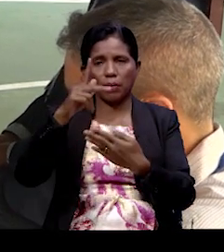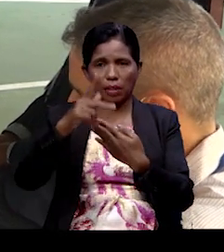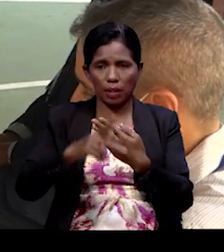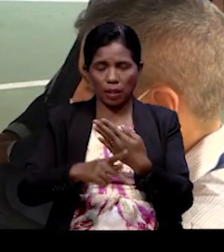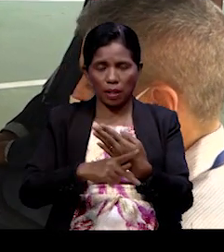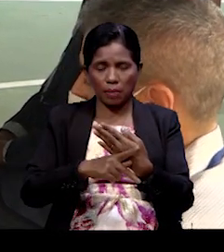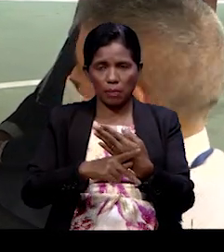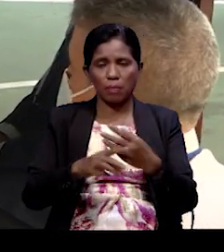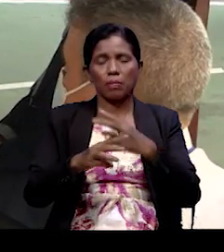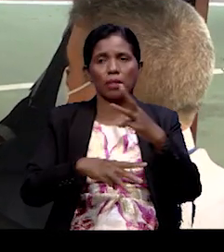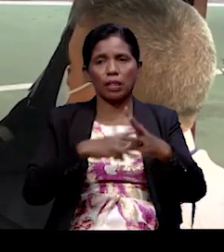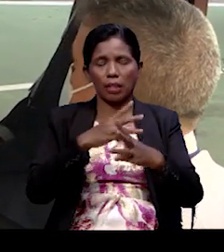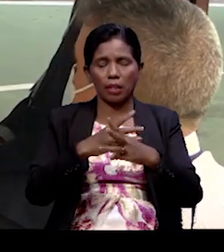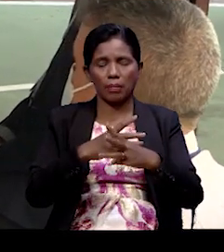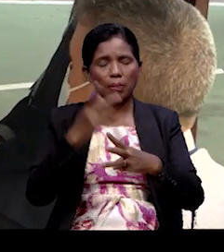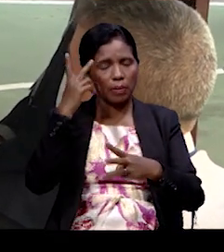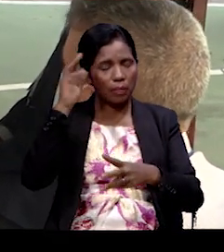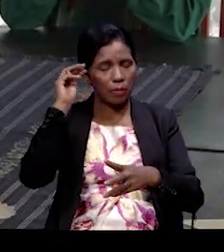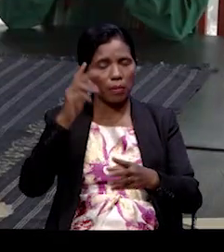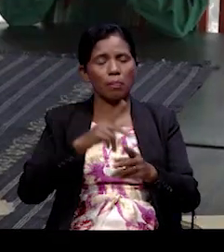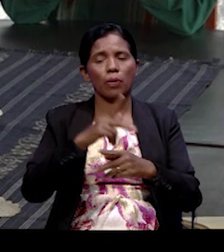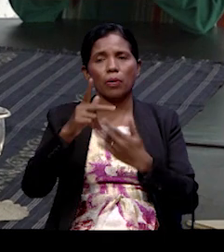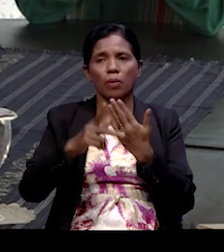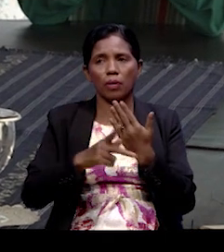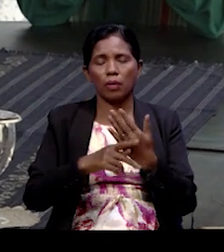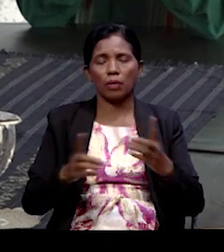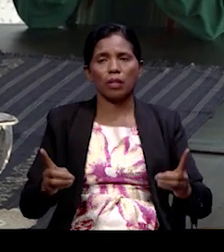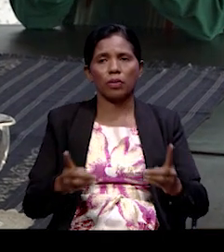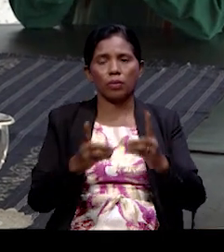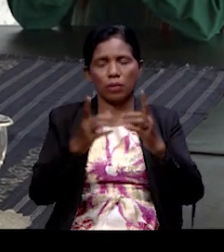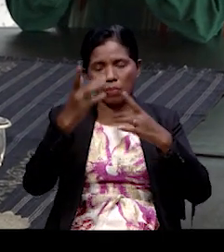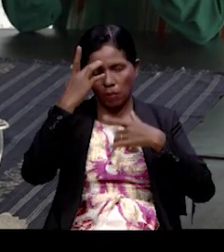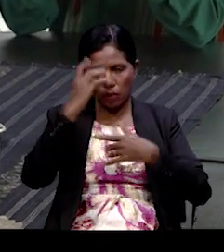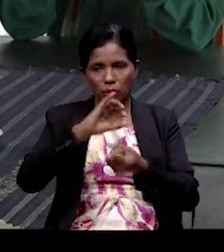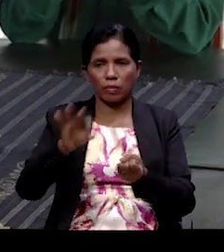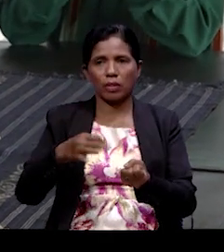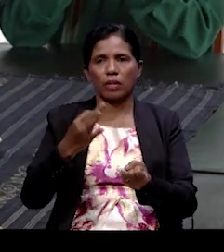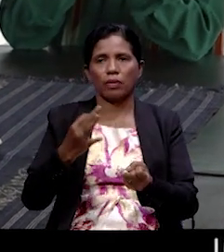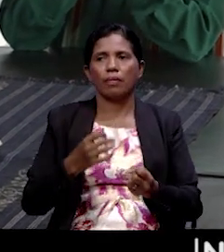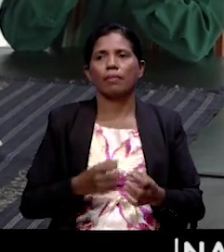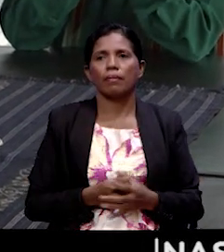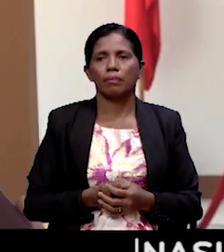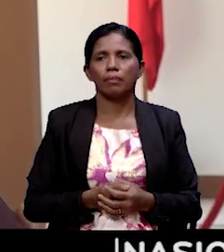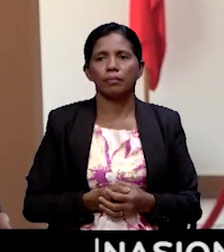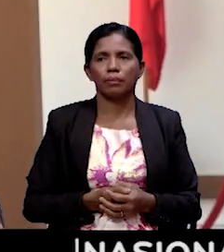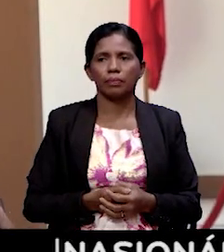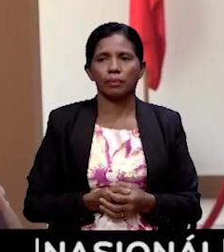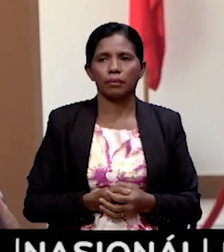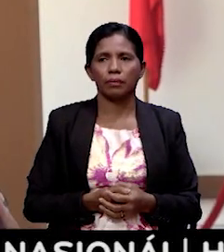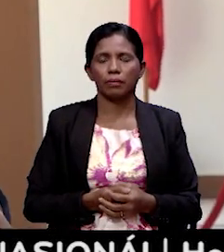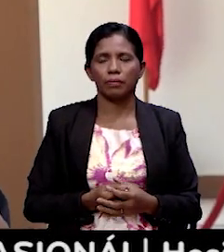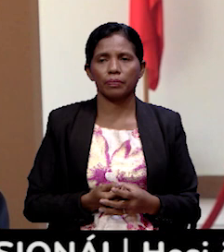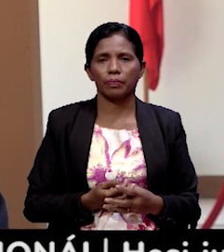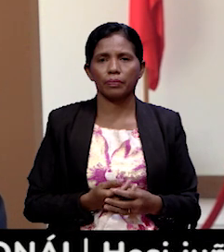para primeiro-ministro Liu, programa conaba luta contra COVID-19. So one of the key points was the